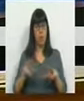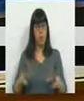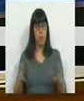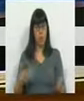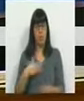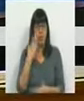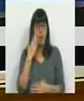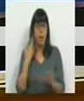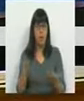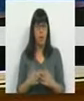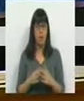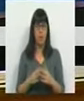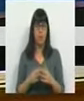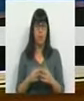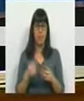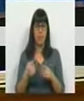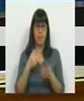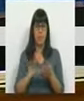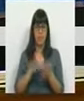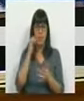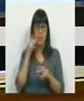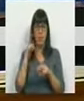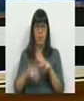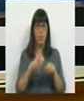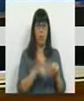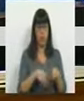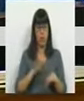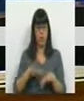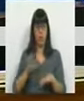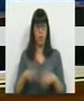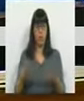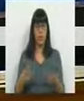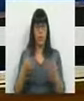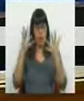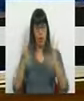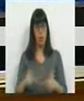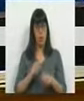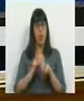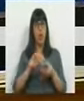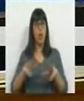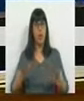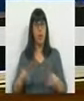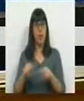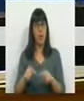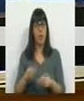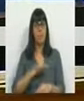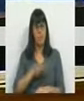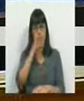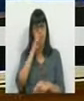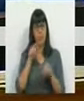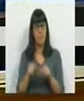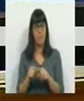que julgo que ficou à saciedade comprovado os cortes que resultam nos orçamentos dos hospitais, o Sr.